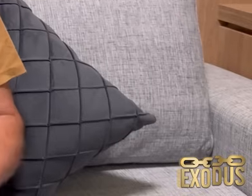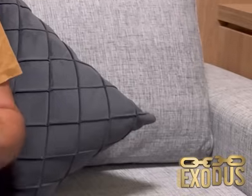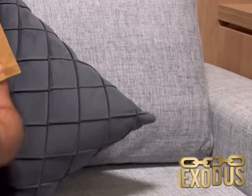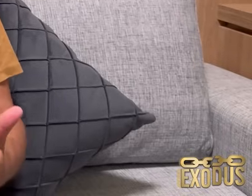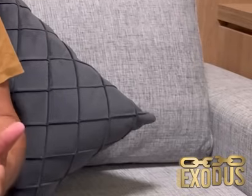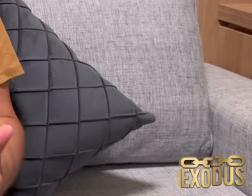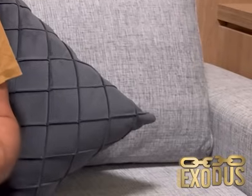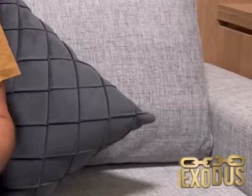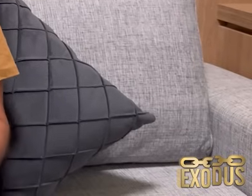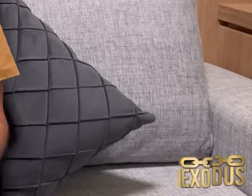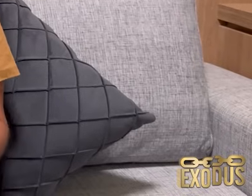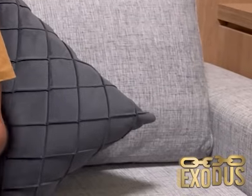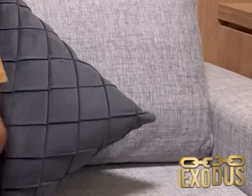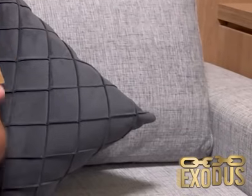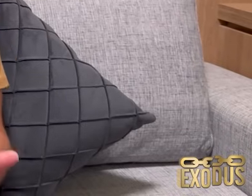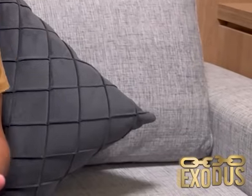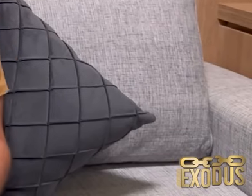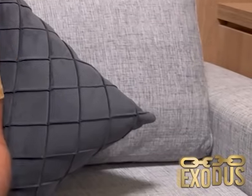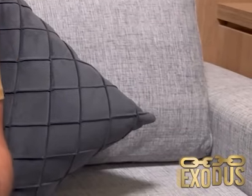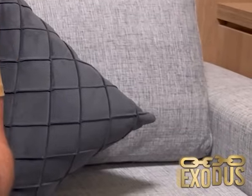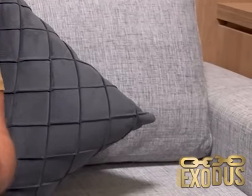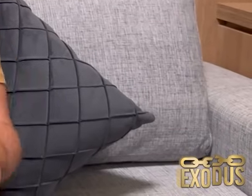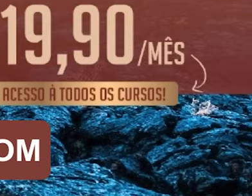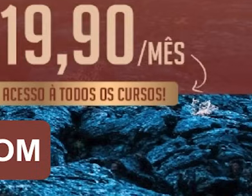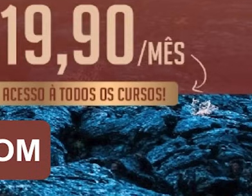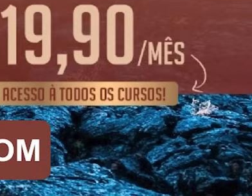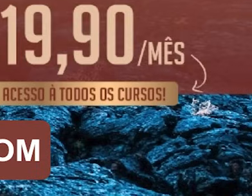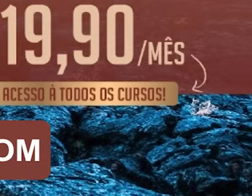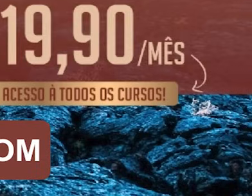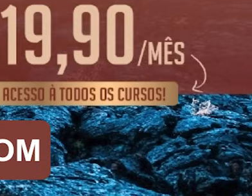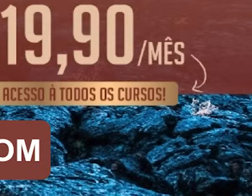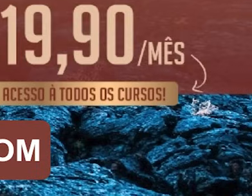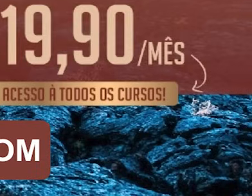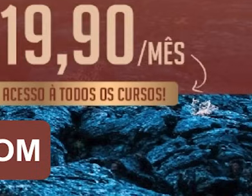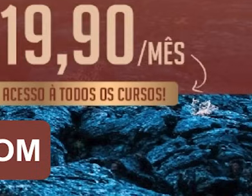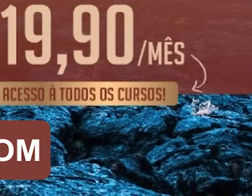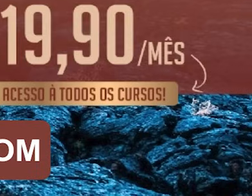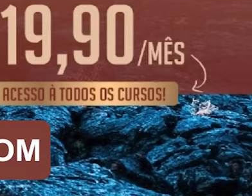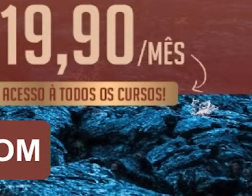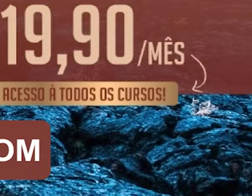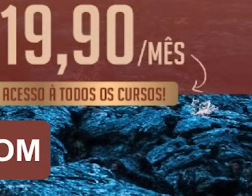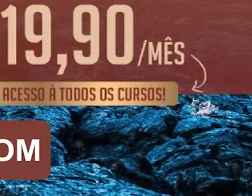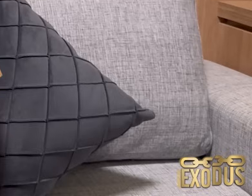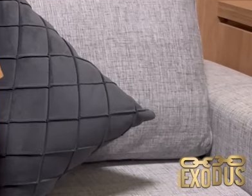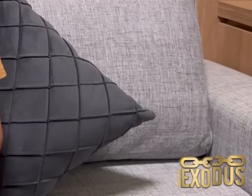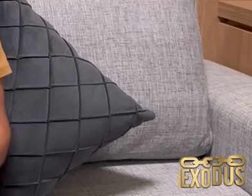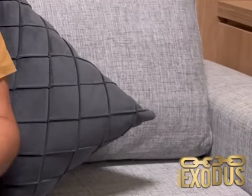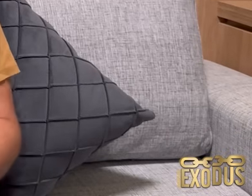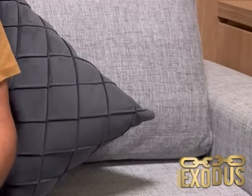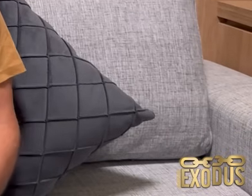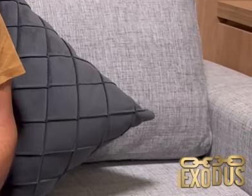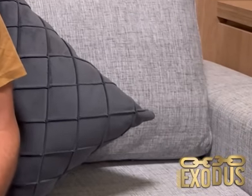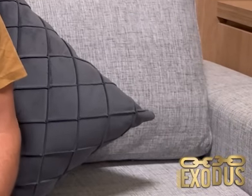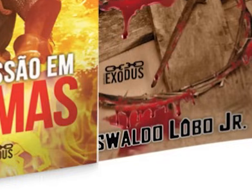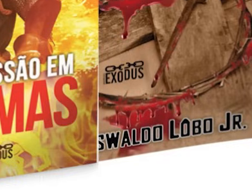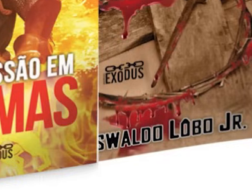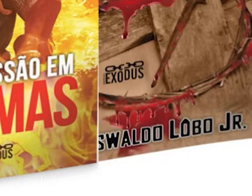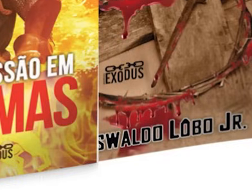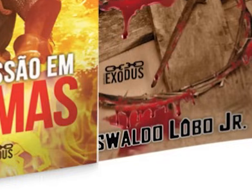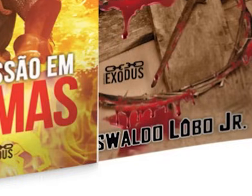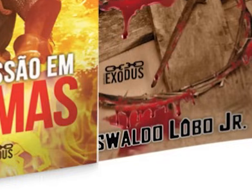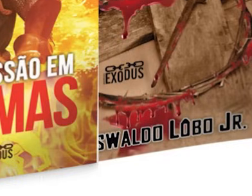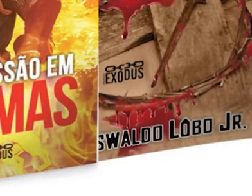www.instituto.credicitrus.com.br você quer adquirir os cursos nós temos os cursos online no pastor.com e os nossos livros na